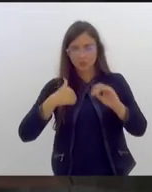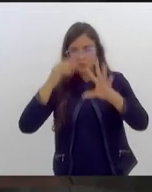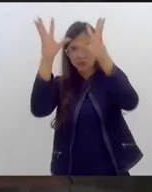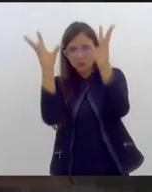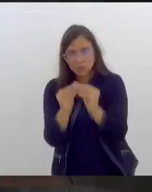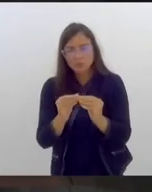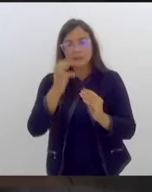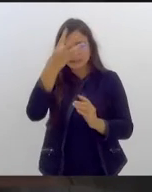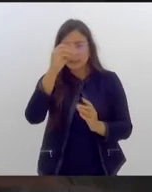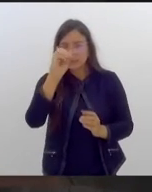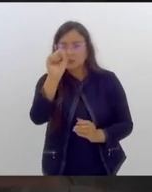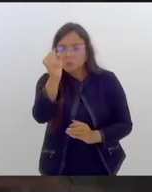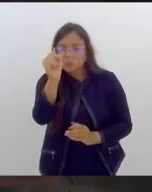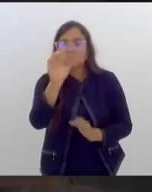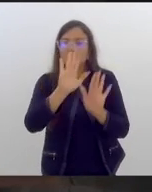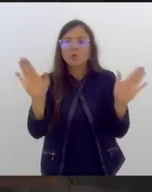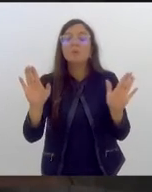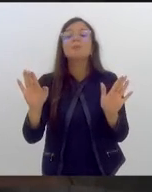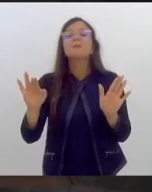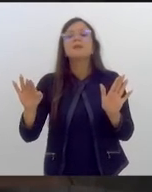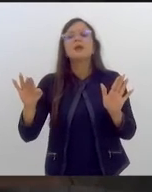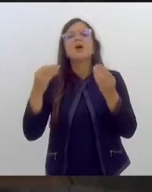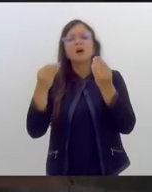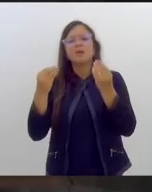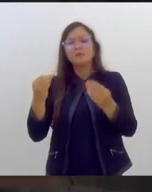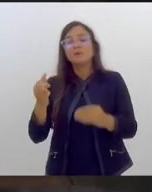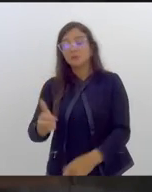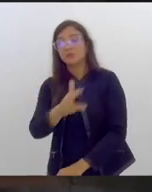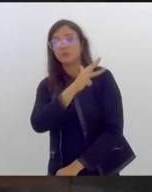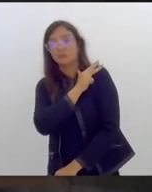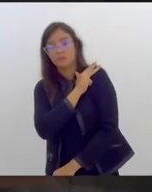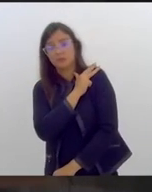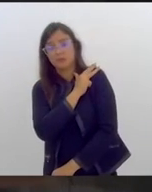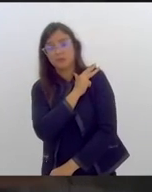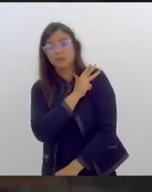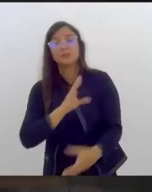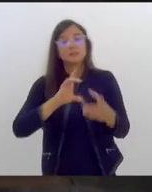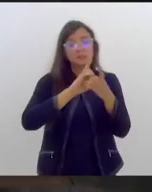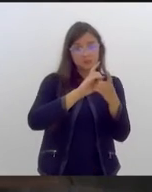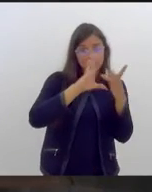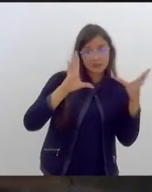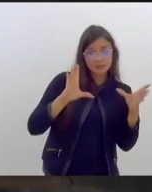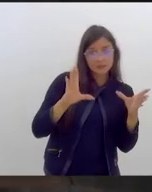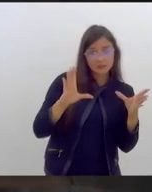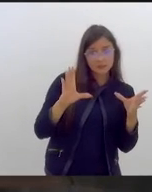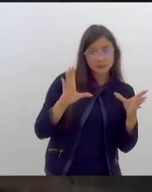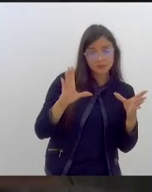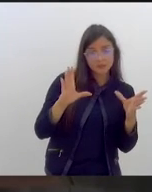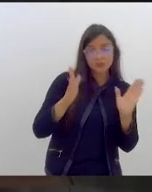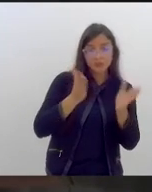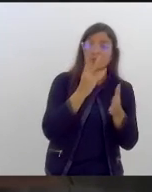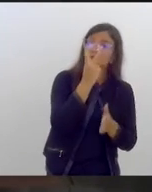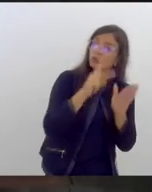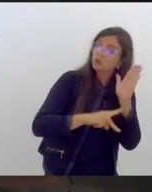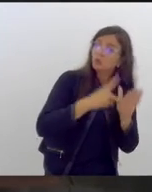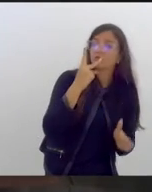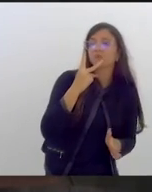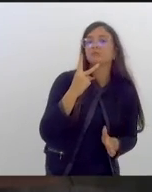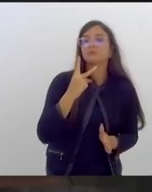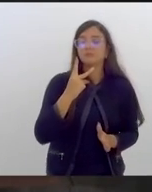que o Lula lidou com a democracia em dois Episódios